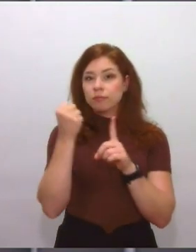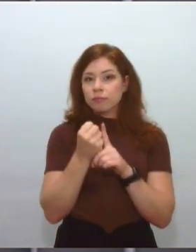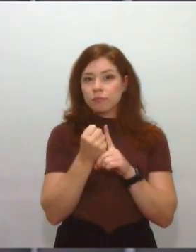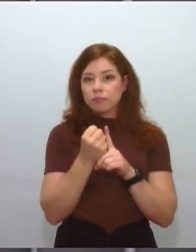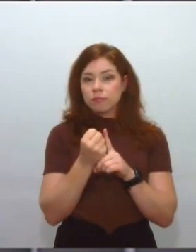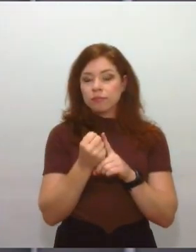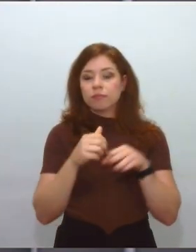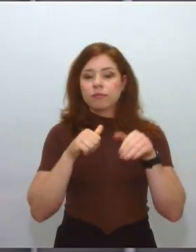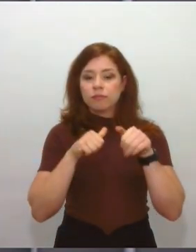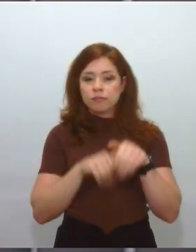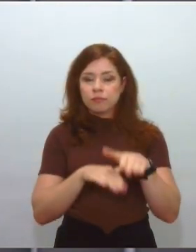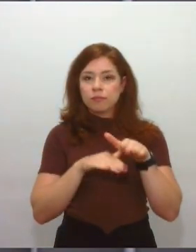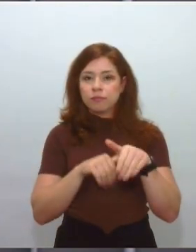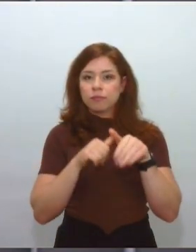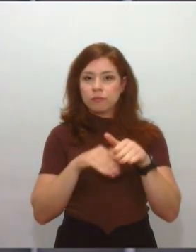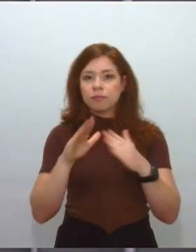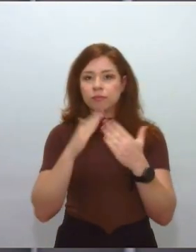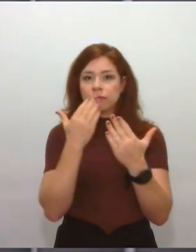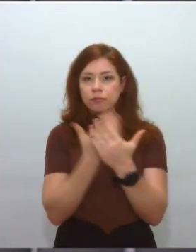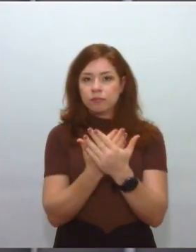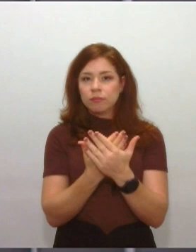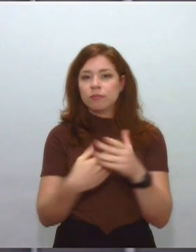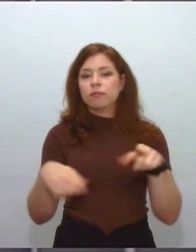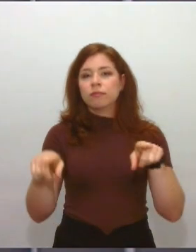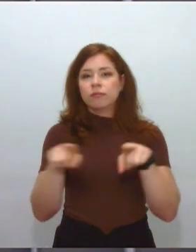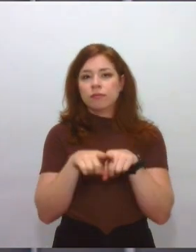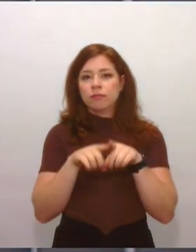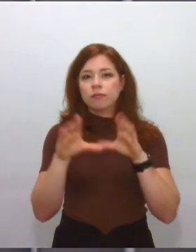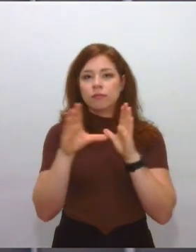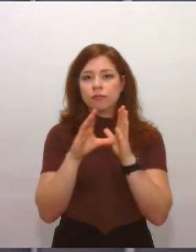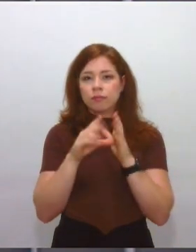as escolas e para as comunidades locais?